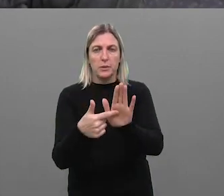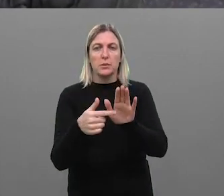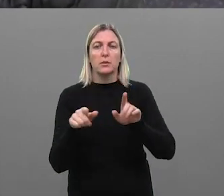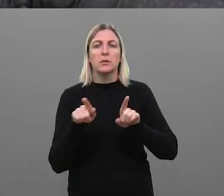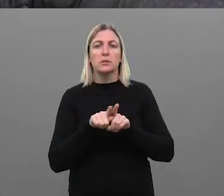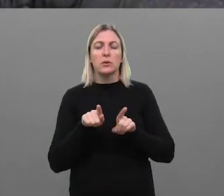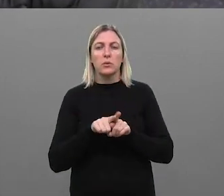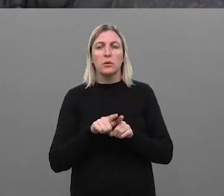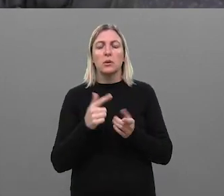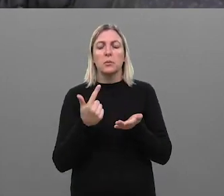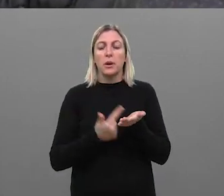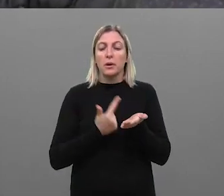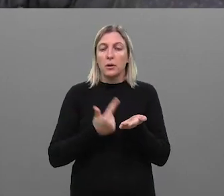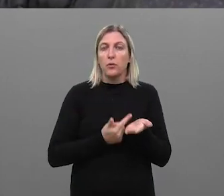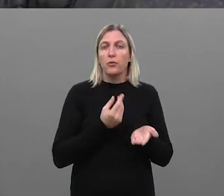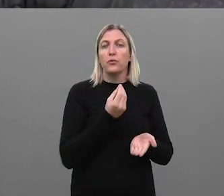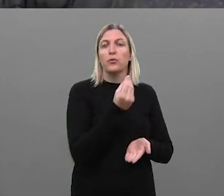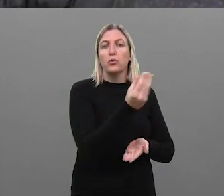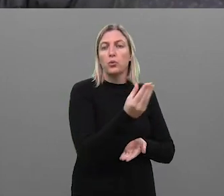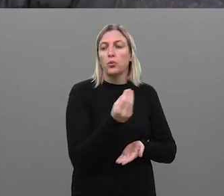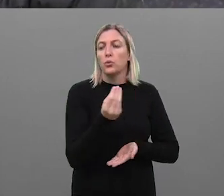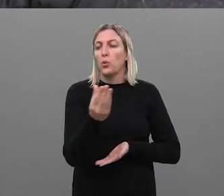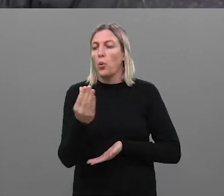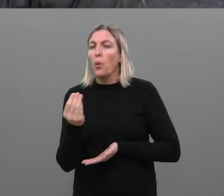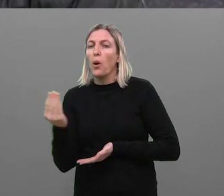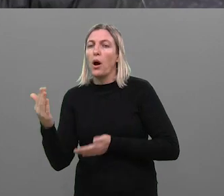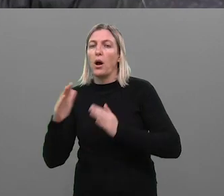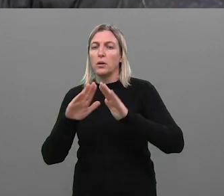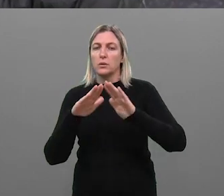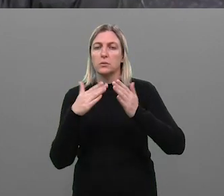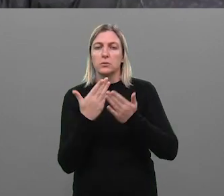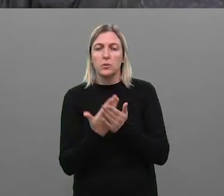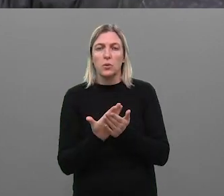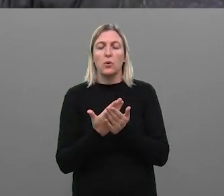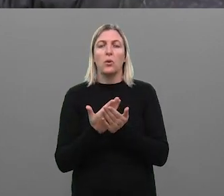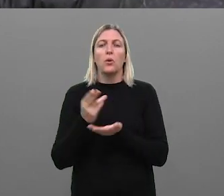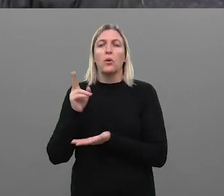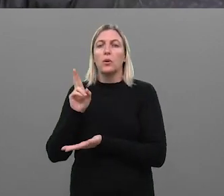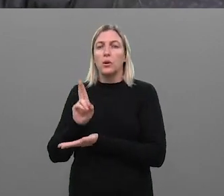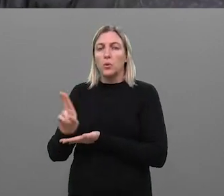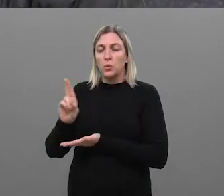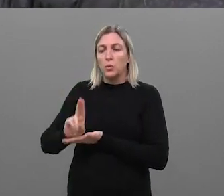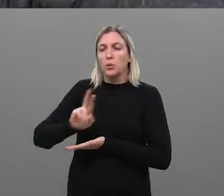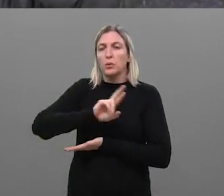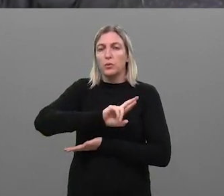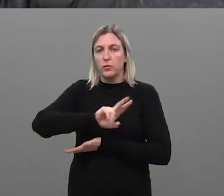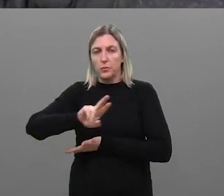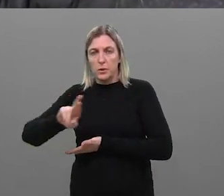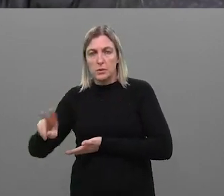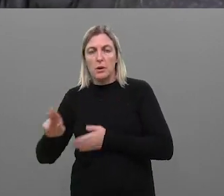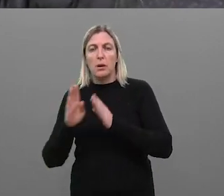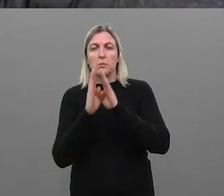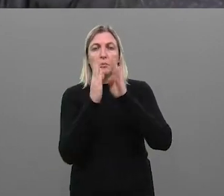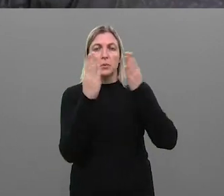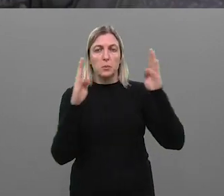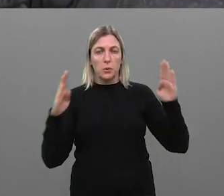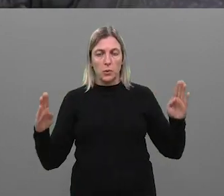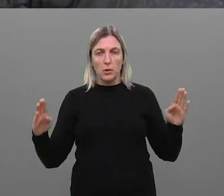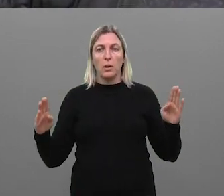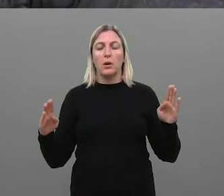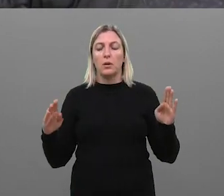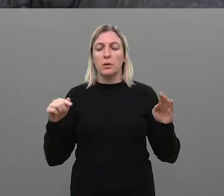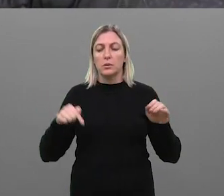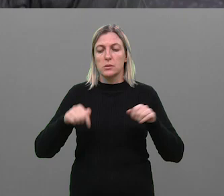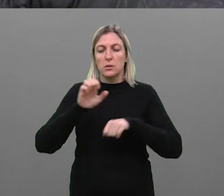várias cópias desses livros vão ir para pras escolas para universidades bibliotecas deim região